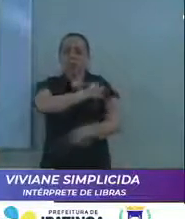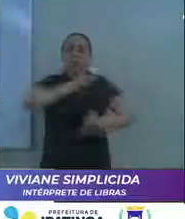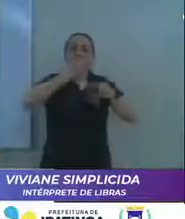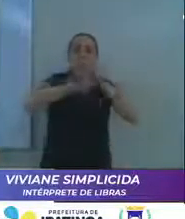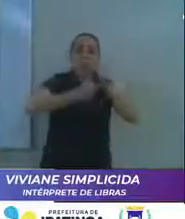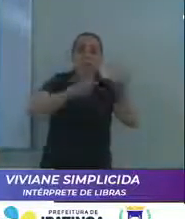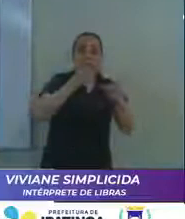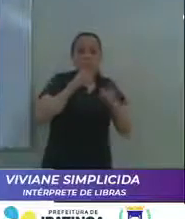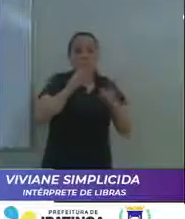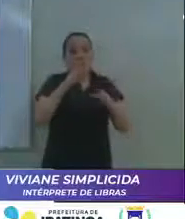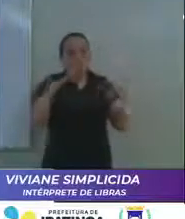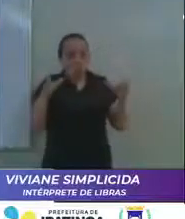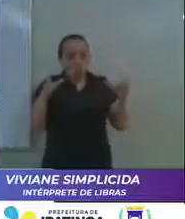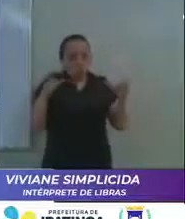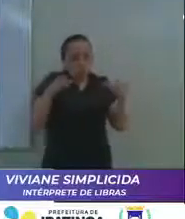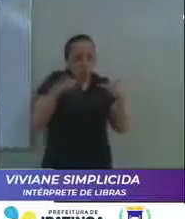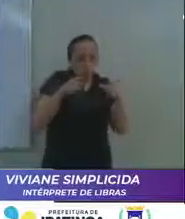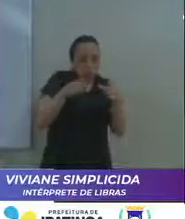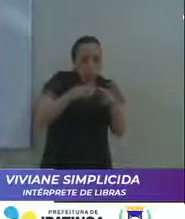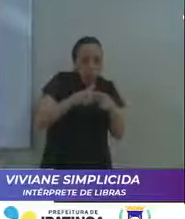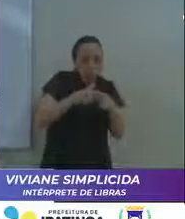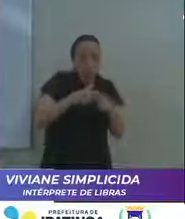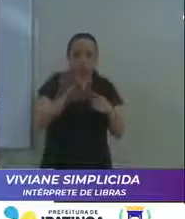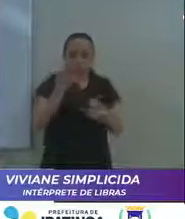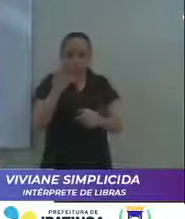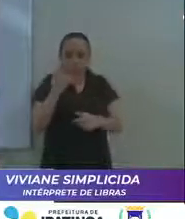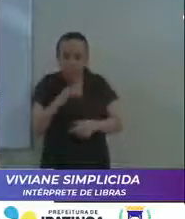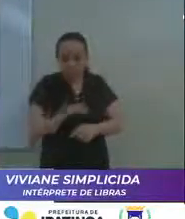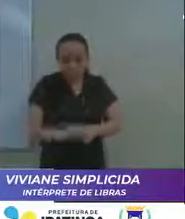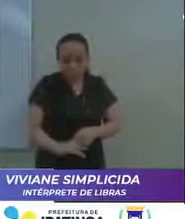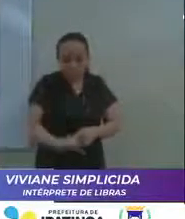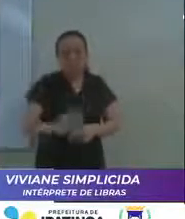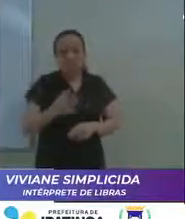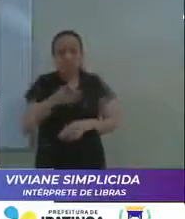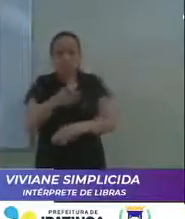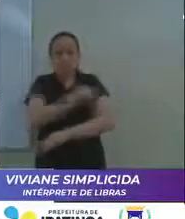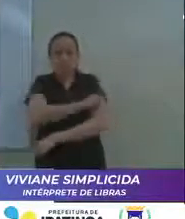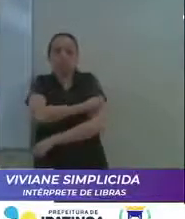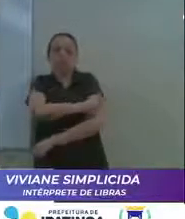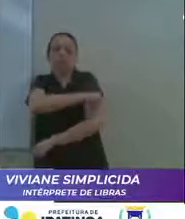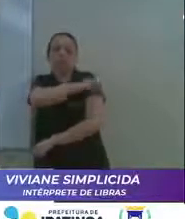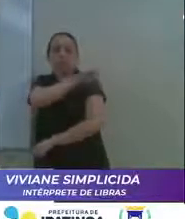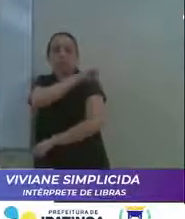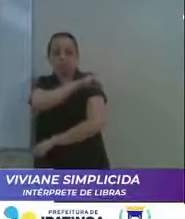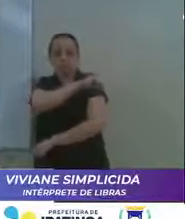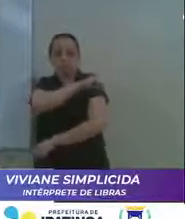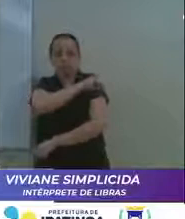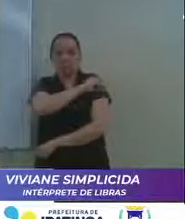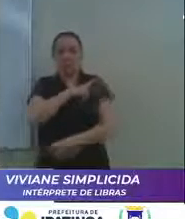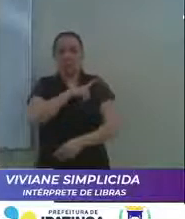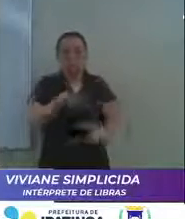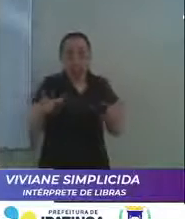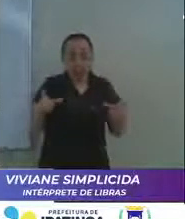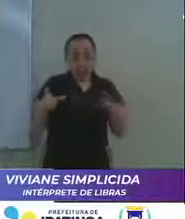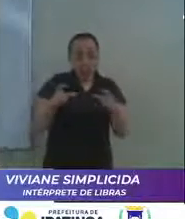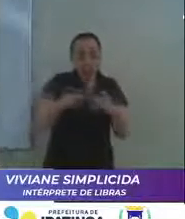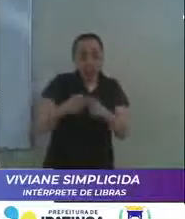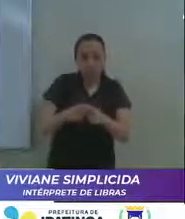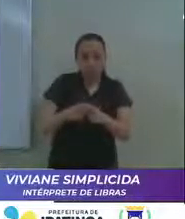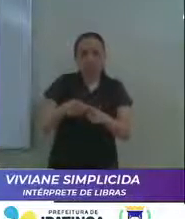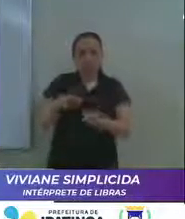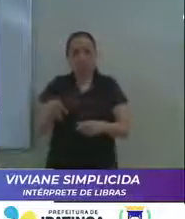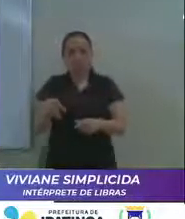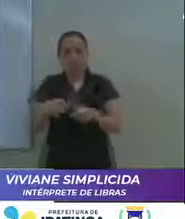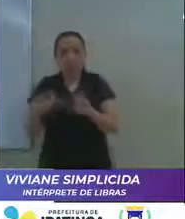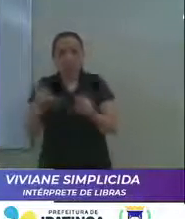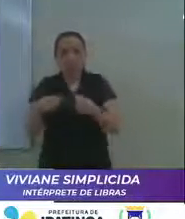aula menor, professores do ensino infantil, do ensino fundamental, às vezes tem uma turma reduzida, mas que tem uma demanda